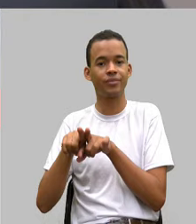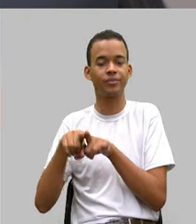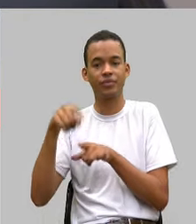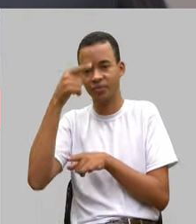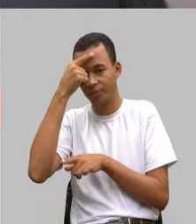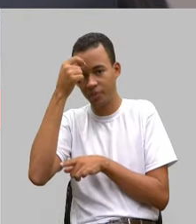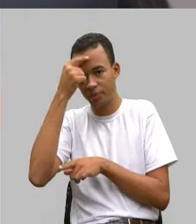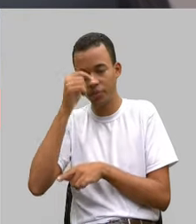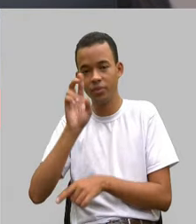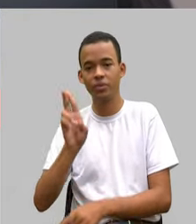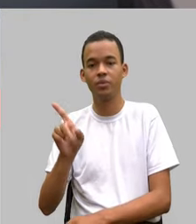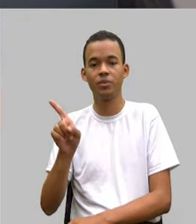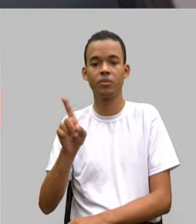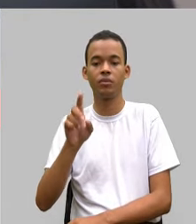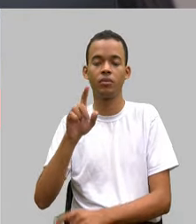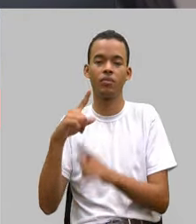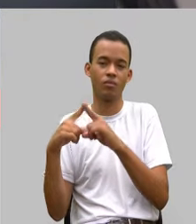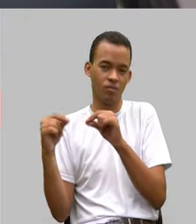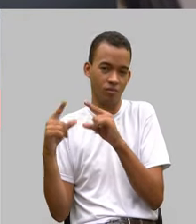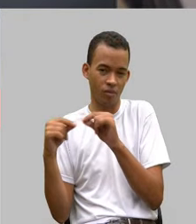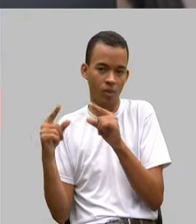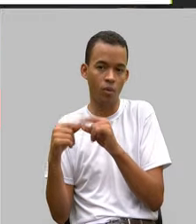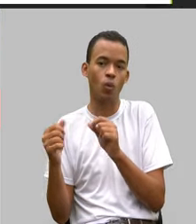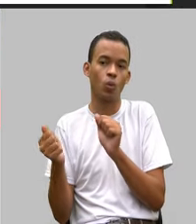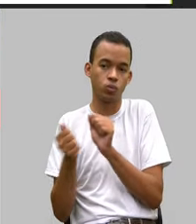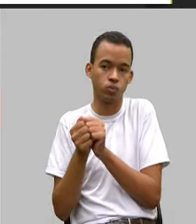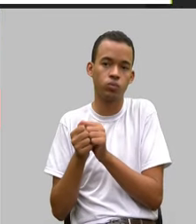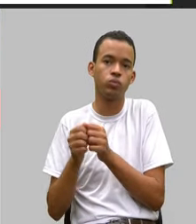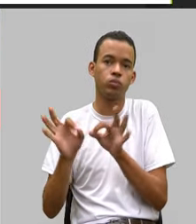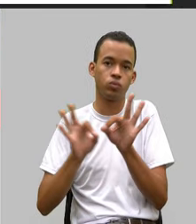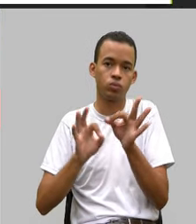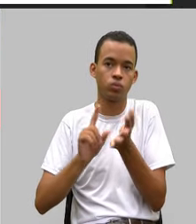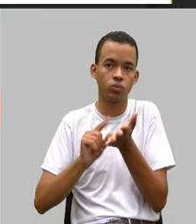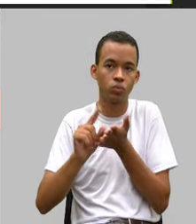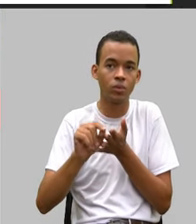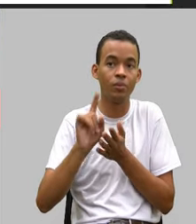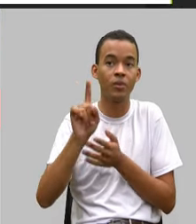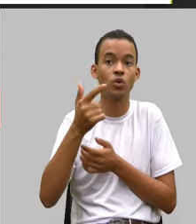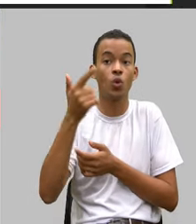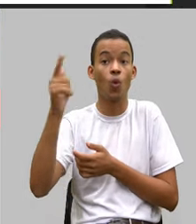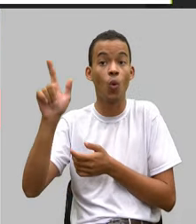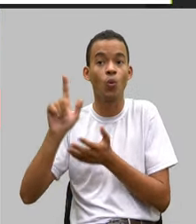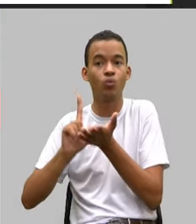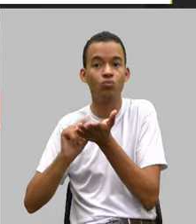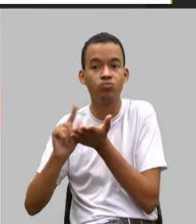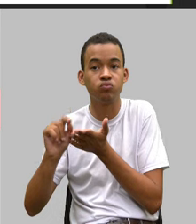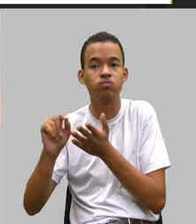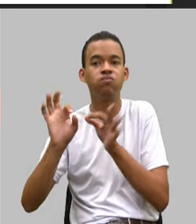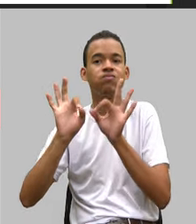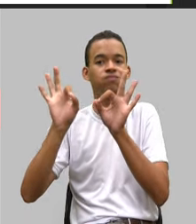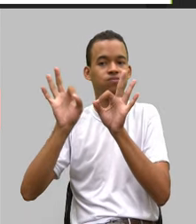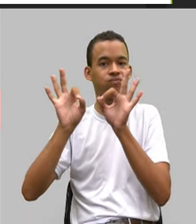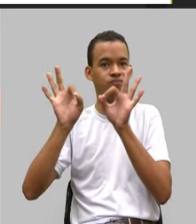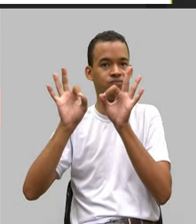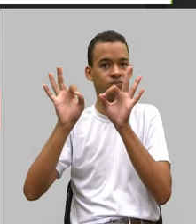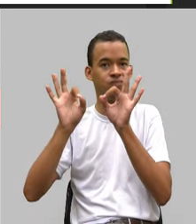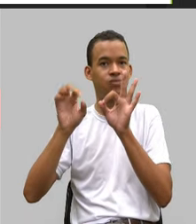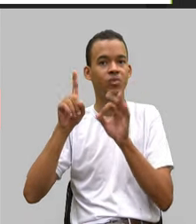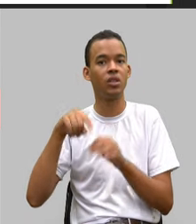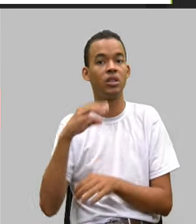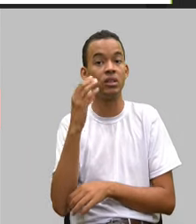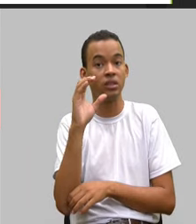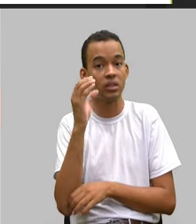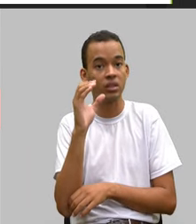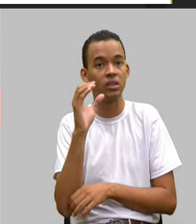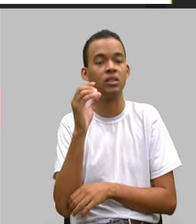UnB de Brasília e esse artigo aqui que é a pérola Pérola da ciência brasileira que eu